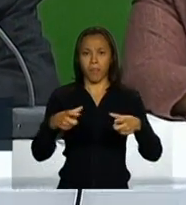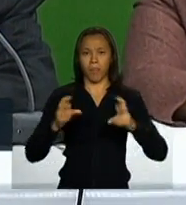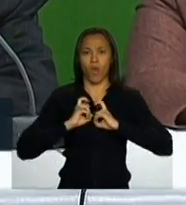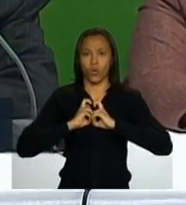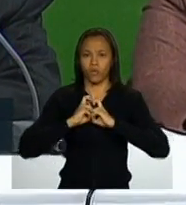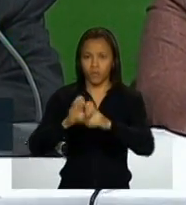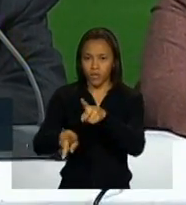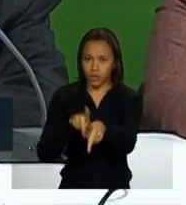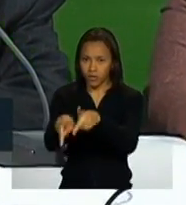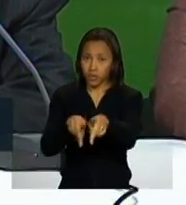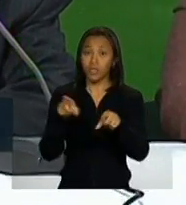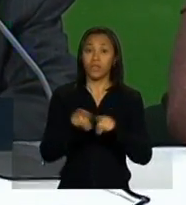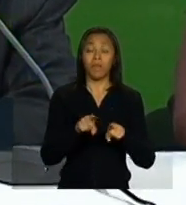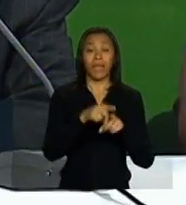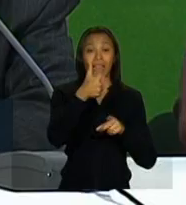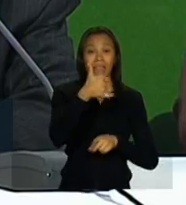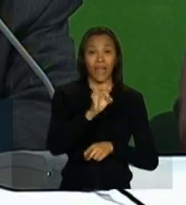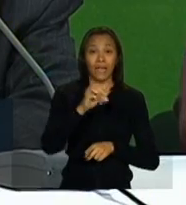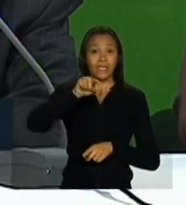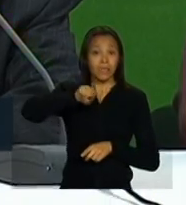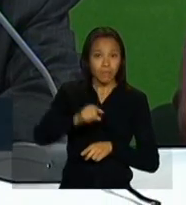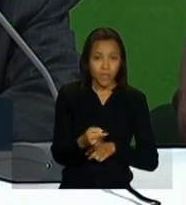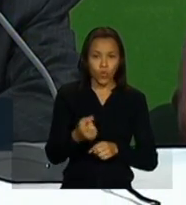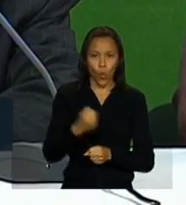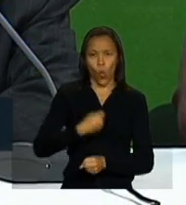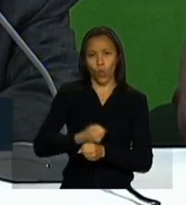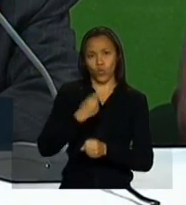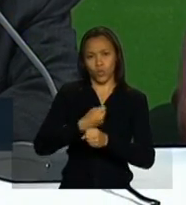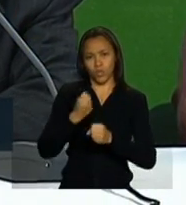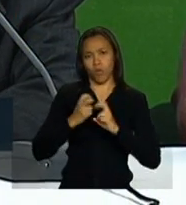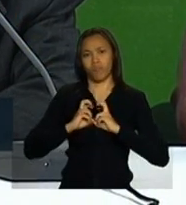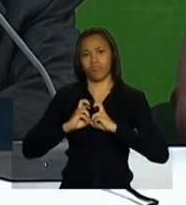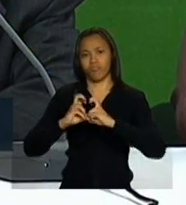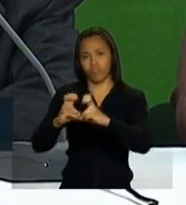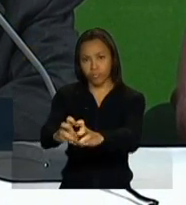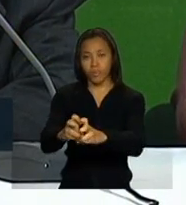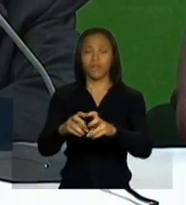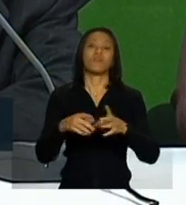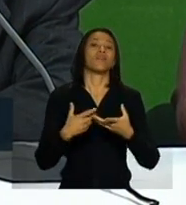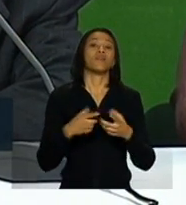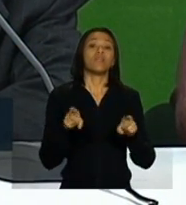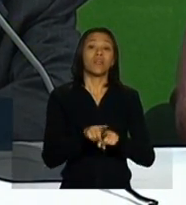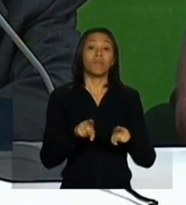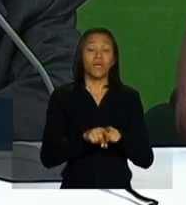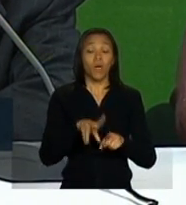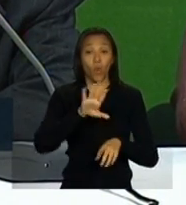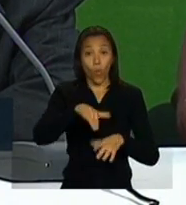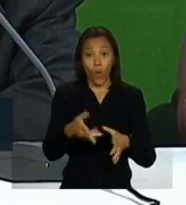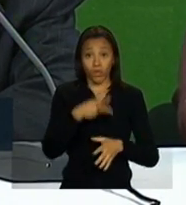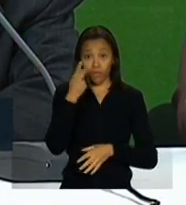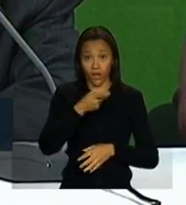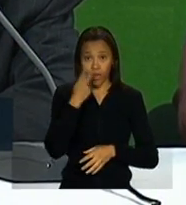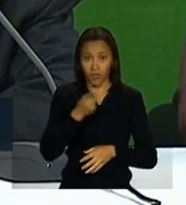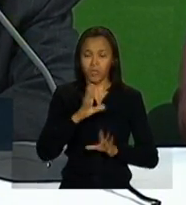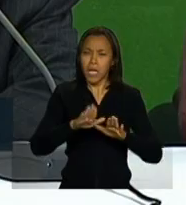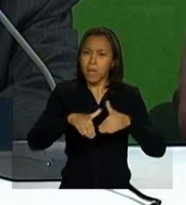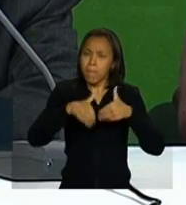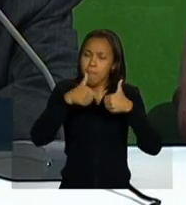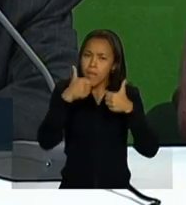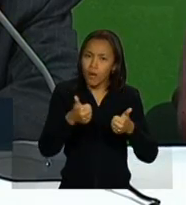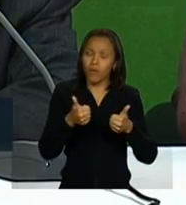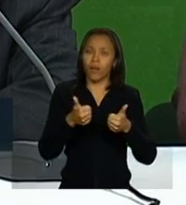falamos em 10 mil quilômetros de novas ferrovias, quando nós falamos em melhorar os acessos aos